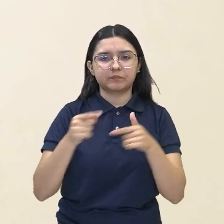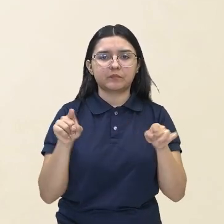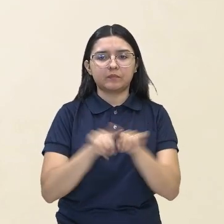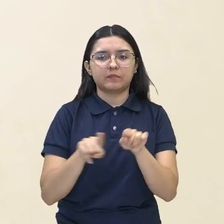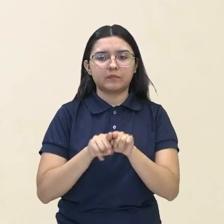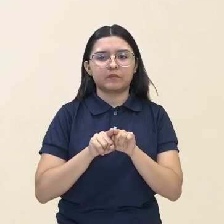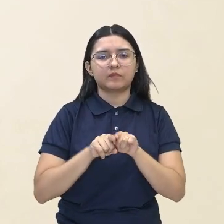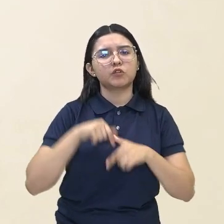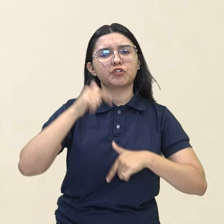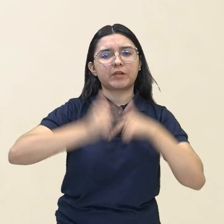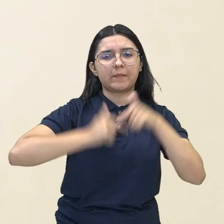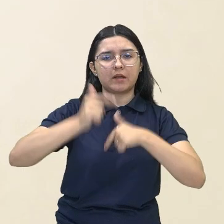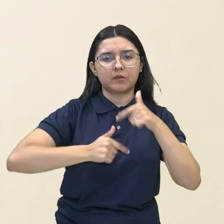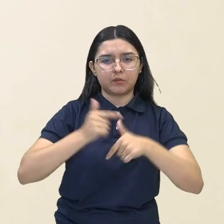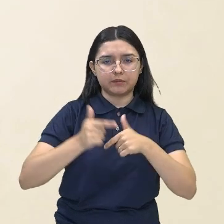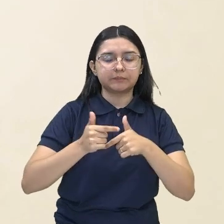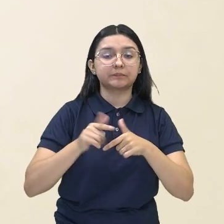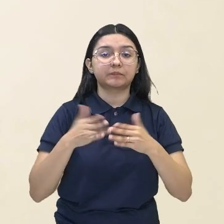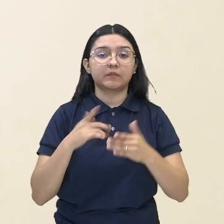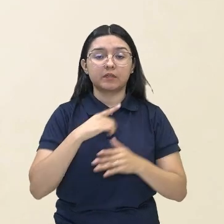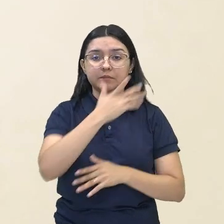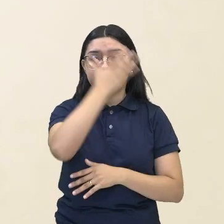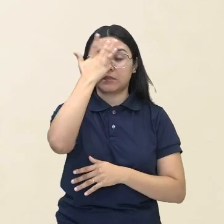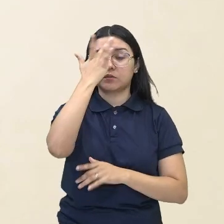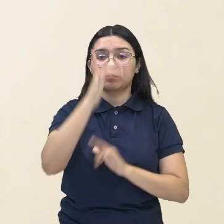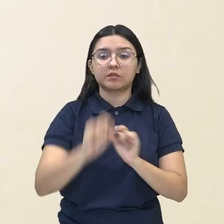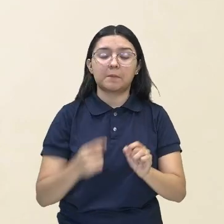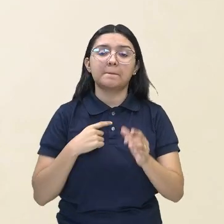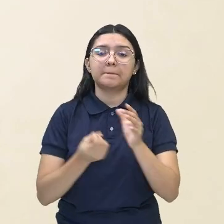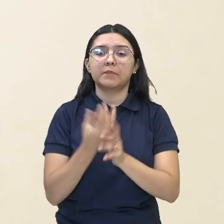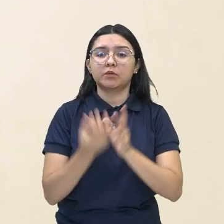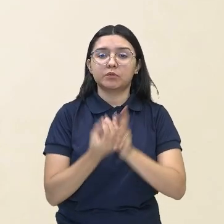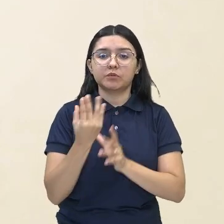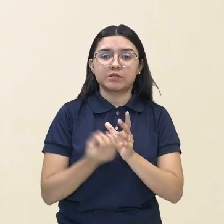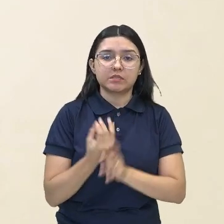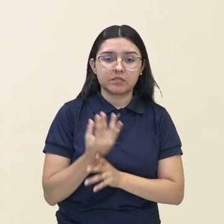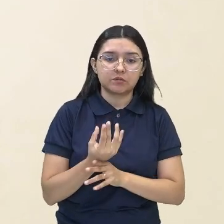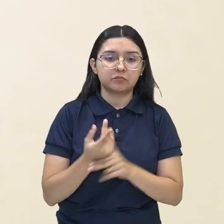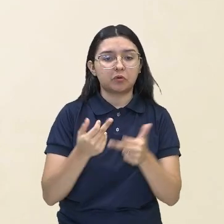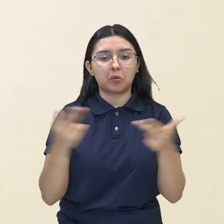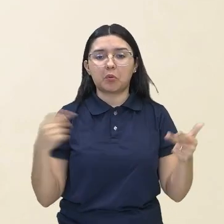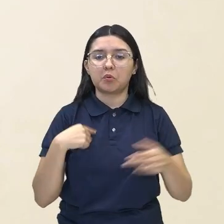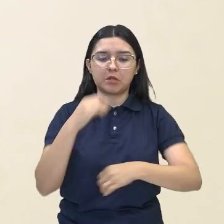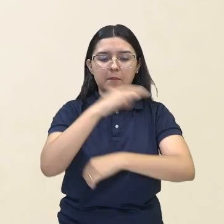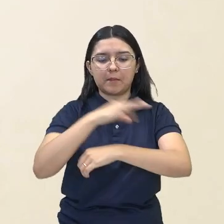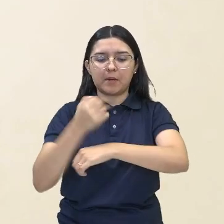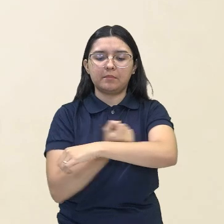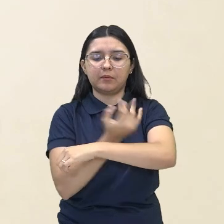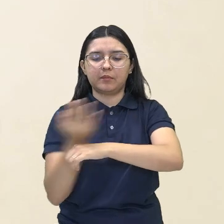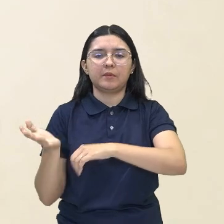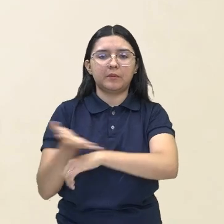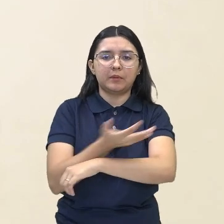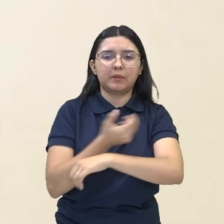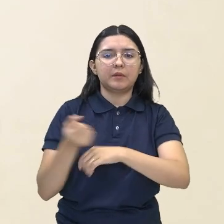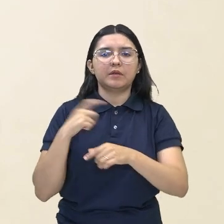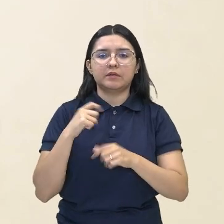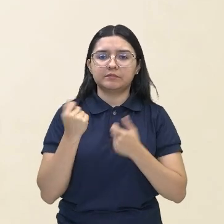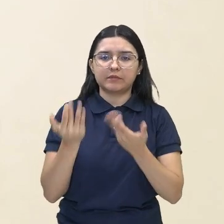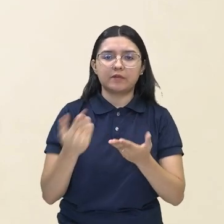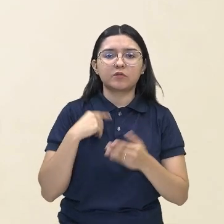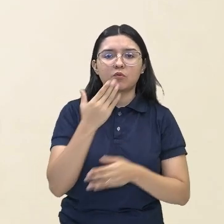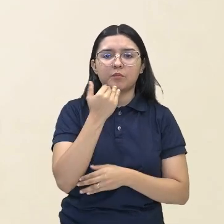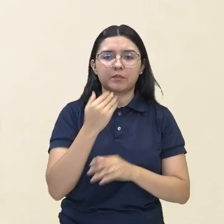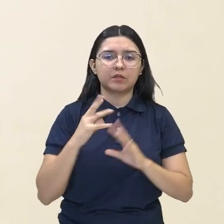os trabalhadores. Eram aquelas pessoas que produziam riqueza, plantavam, colhiam e sustentavam e